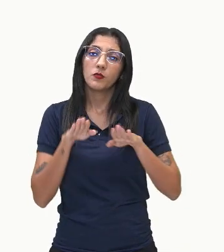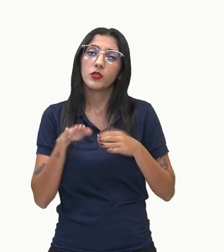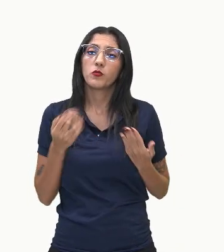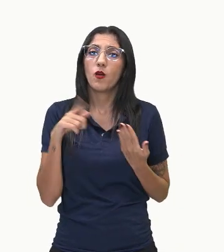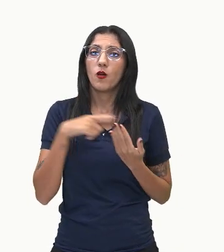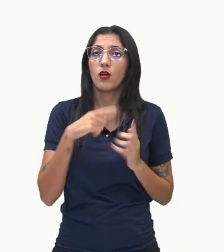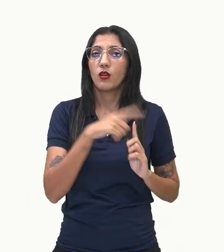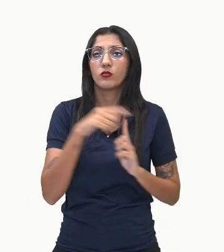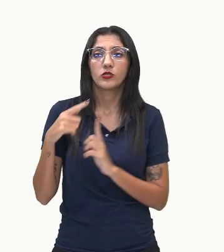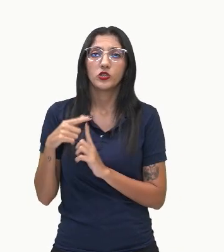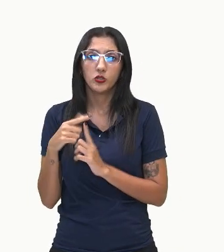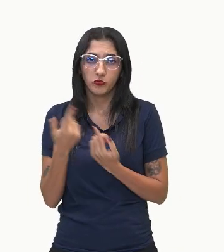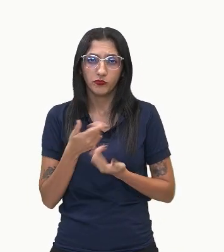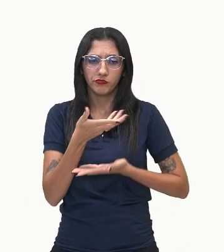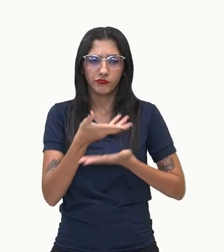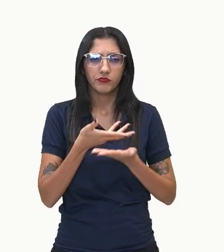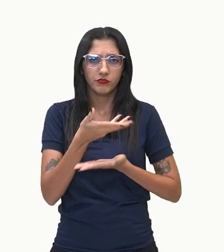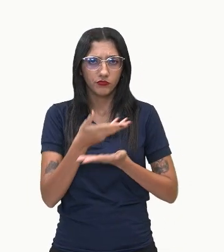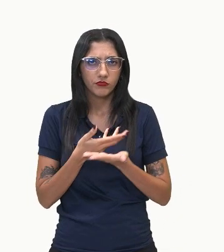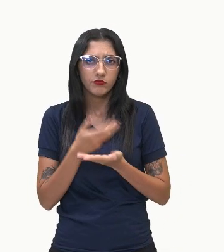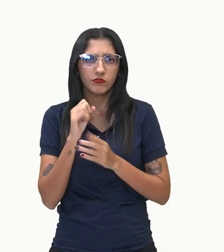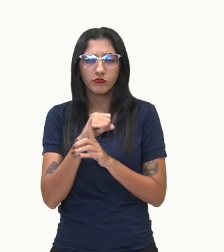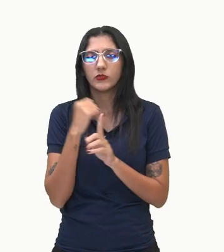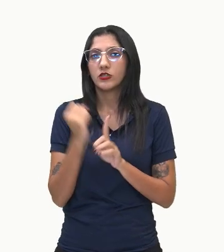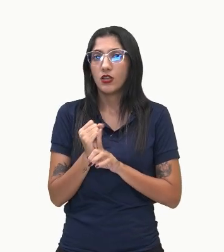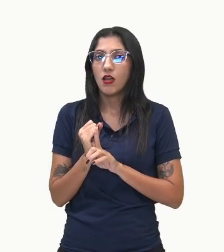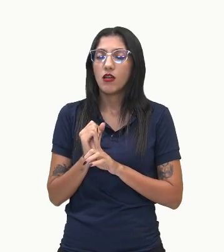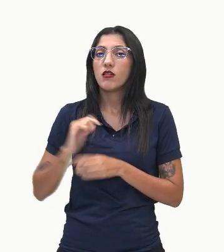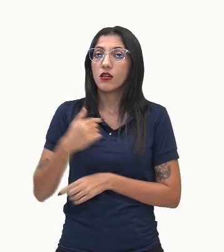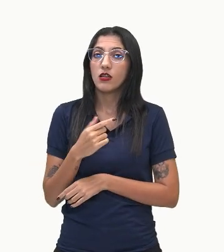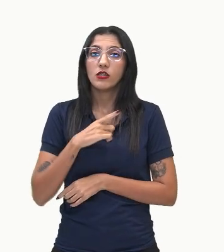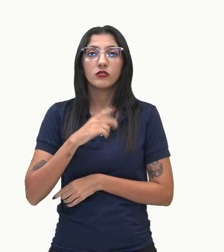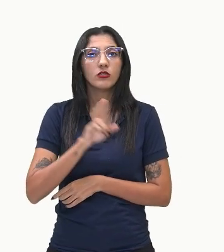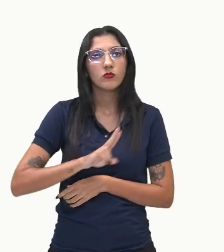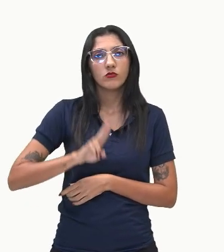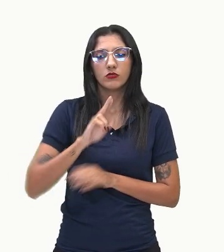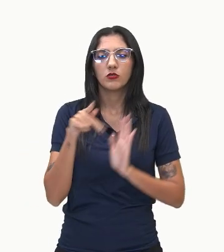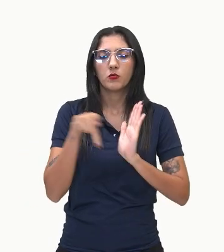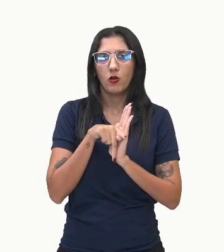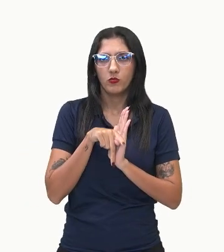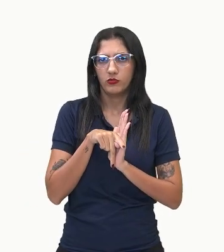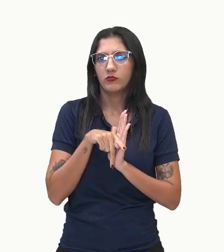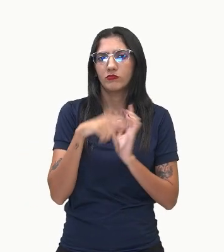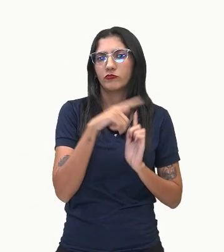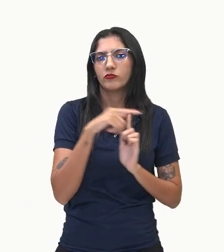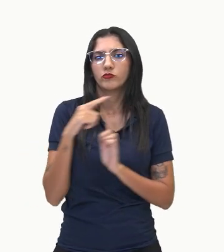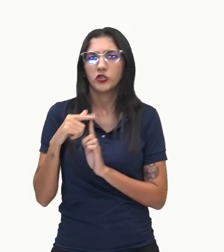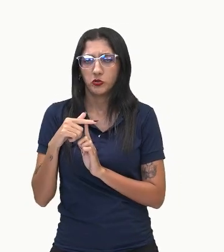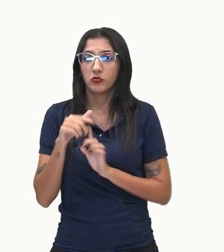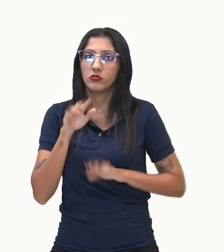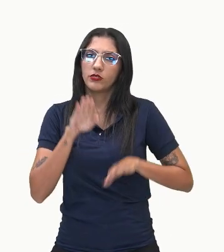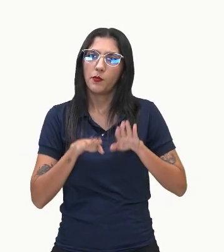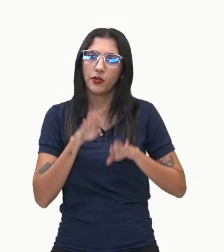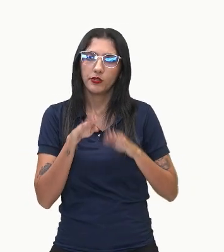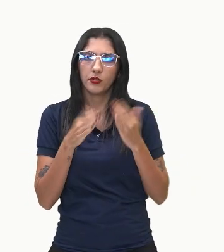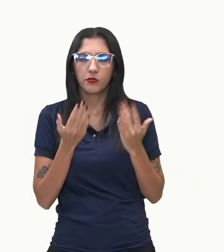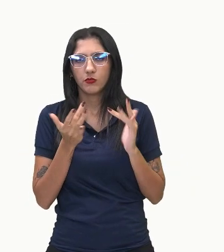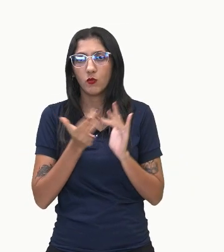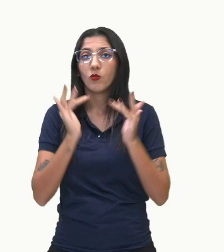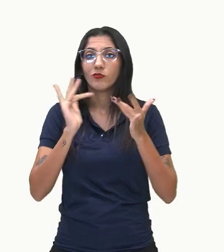nós temos, nós vamos usar um tipo de linguagem que será adequada ao